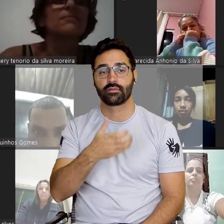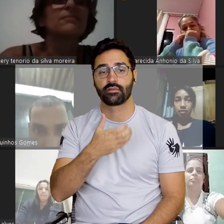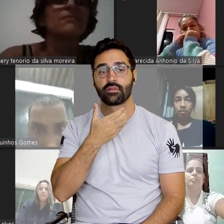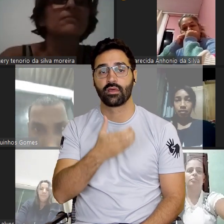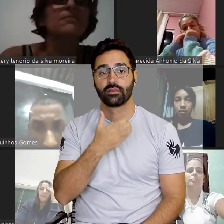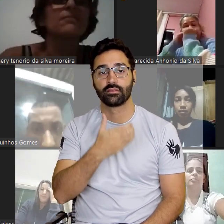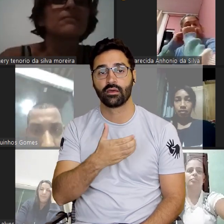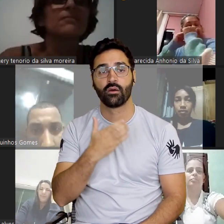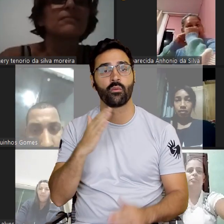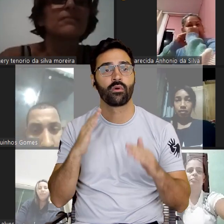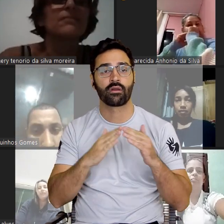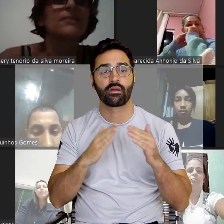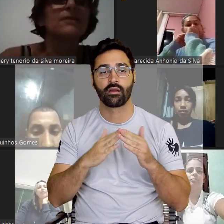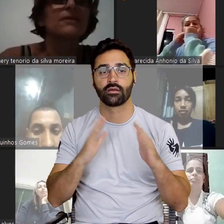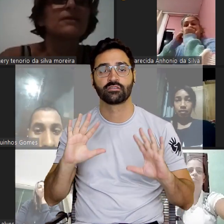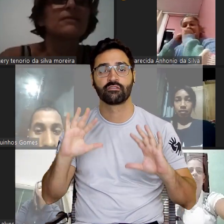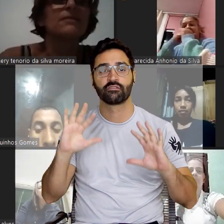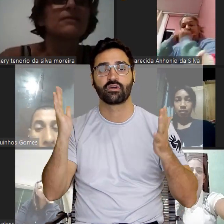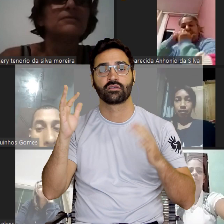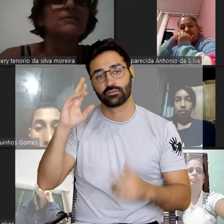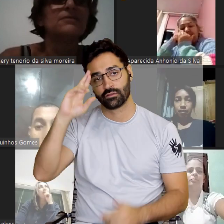quem?